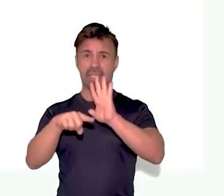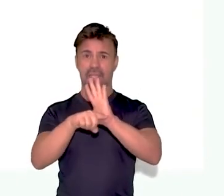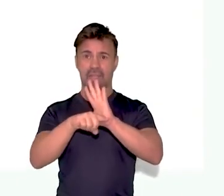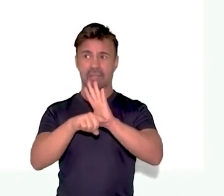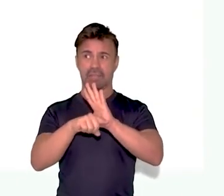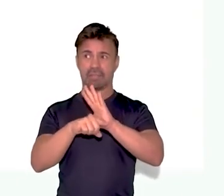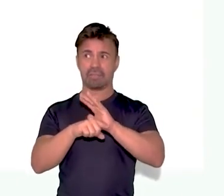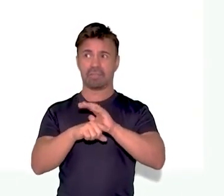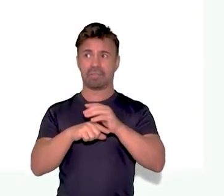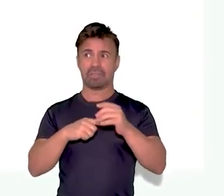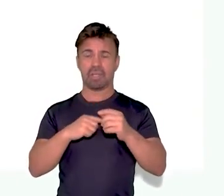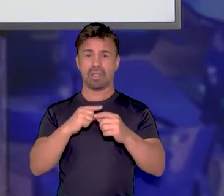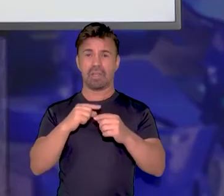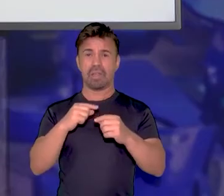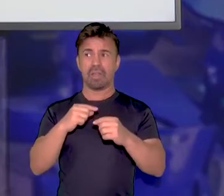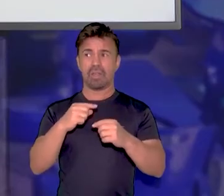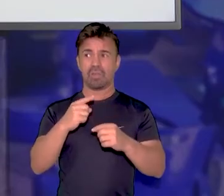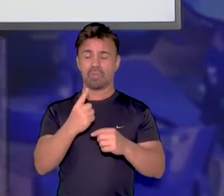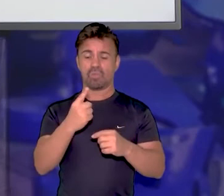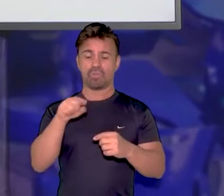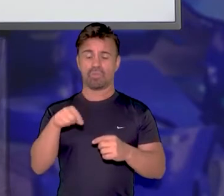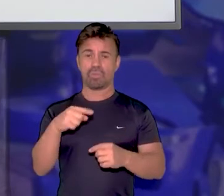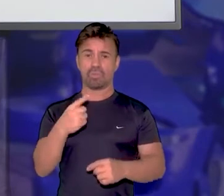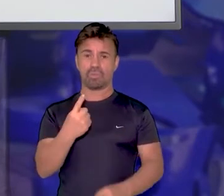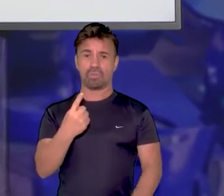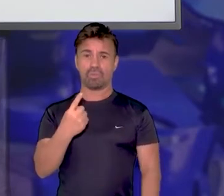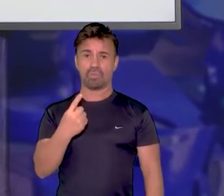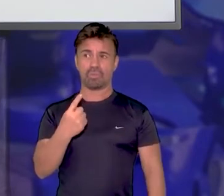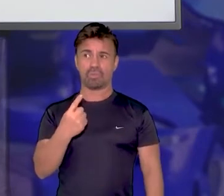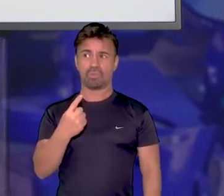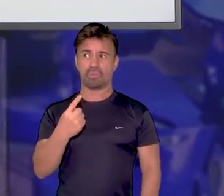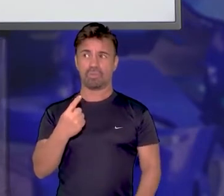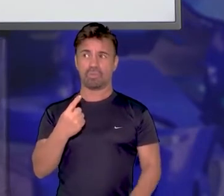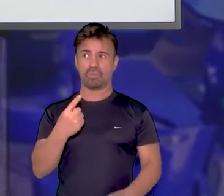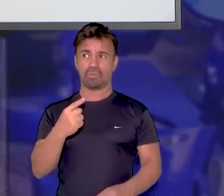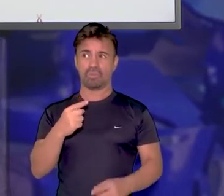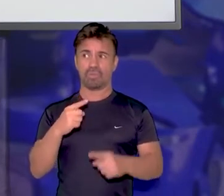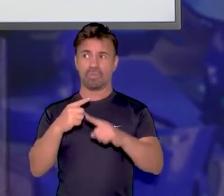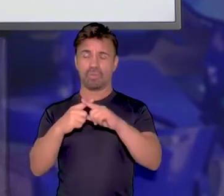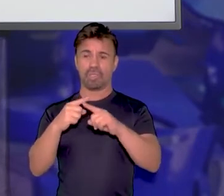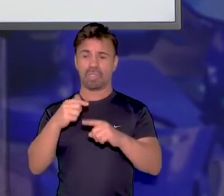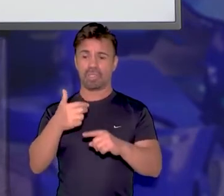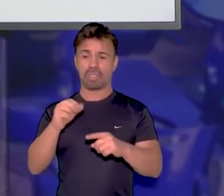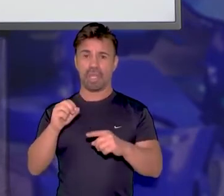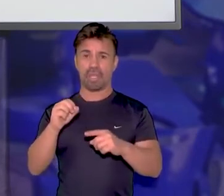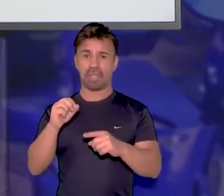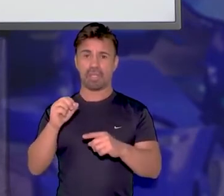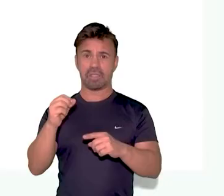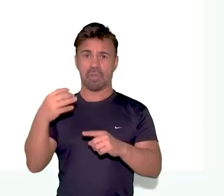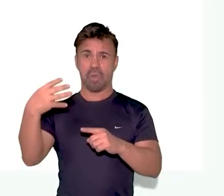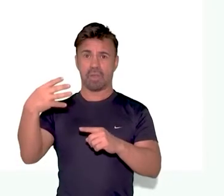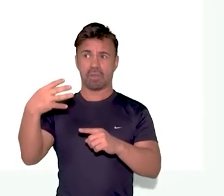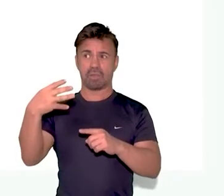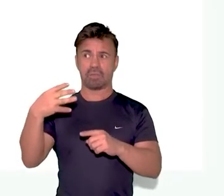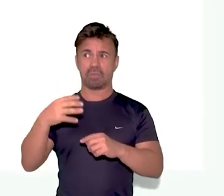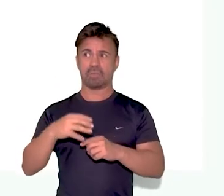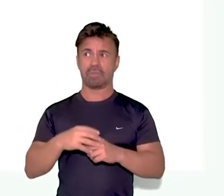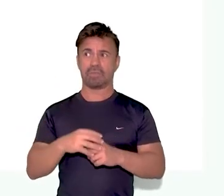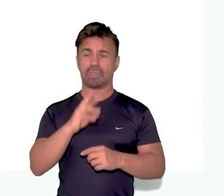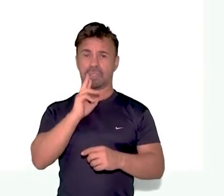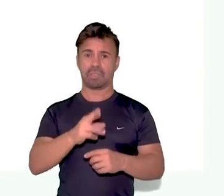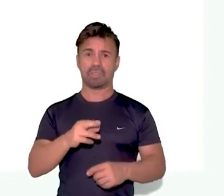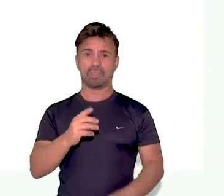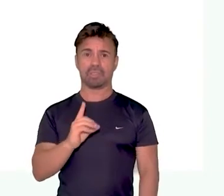então eu vou ter 1,1 x 10 elevado a 4 negativo alternativa correta é a alternativa